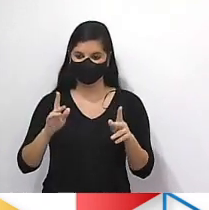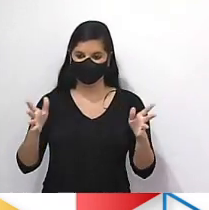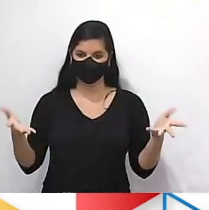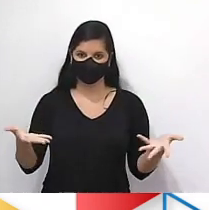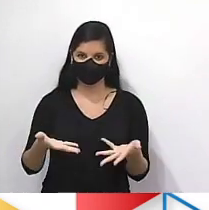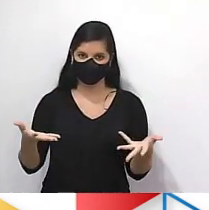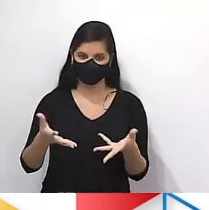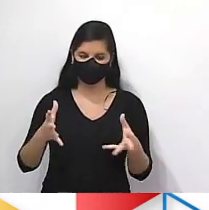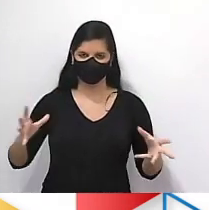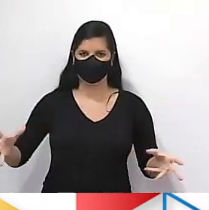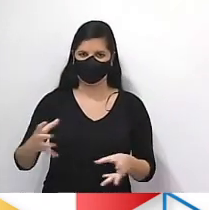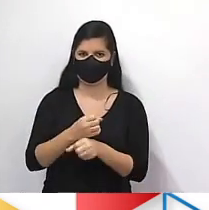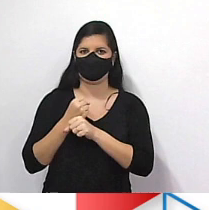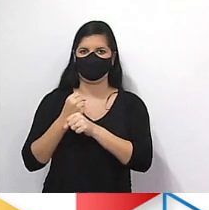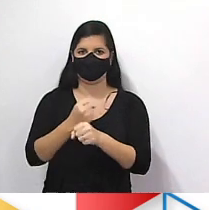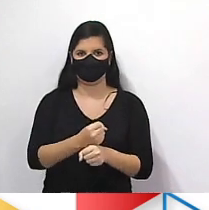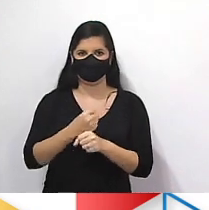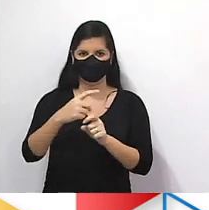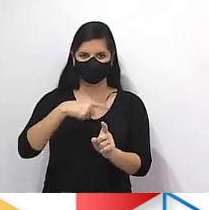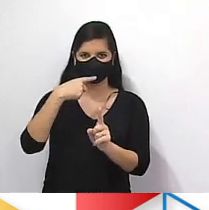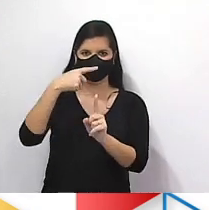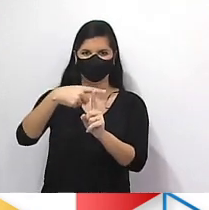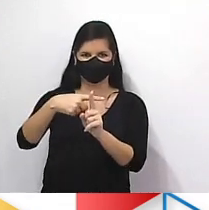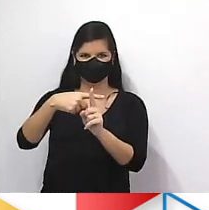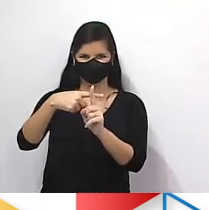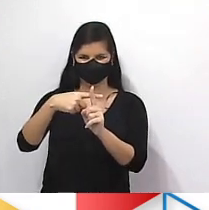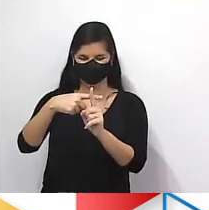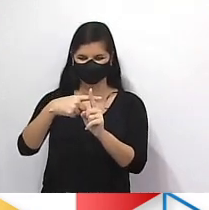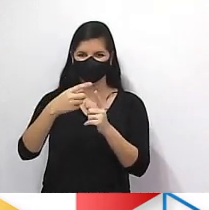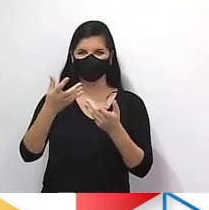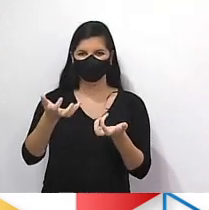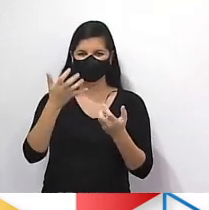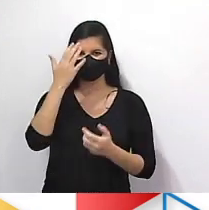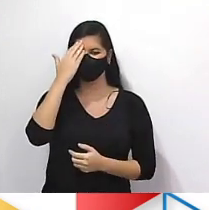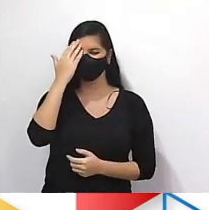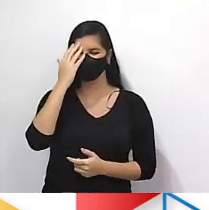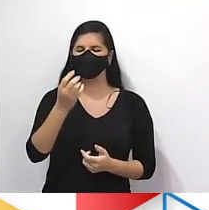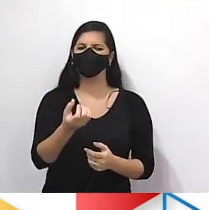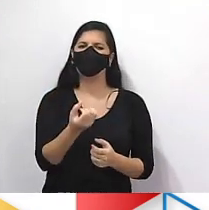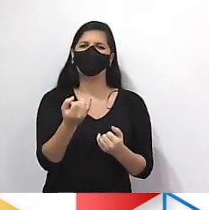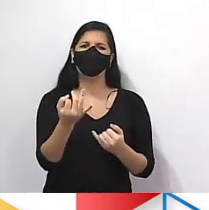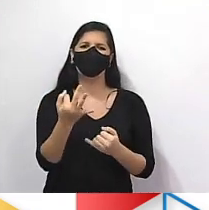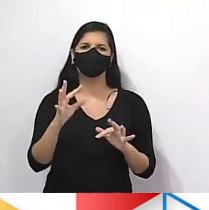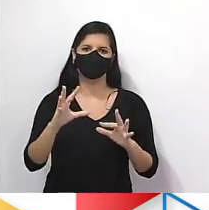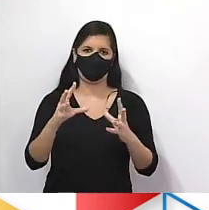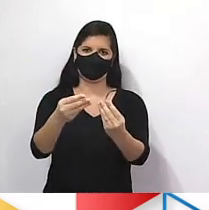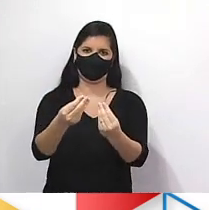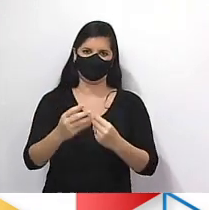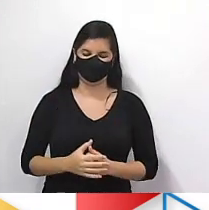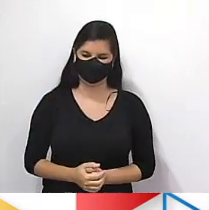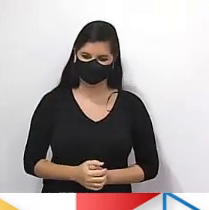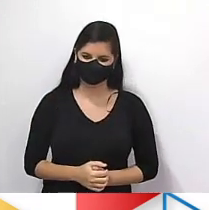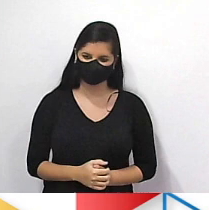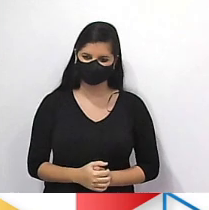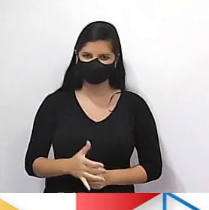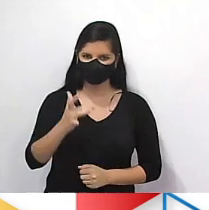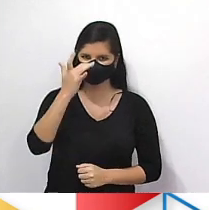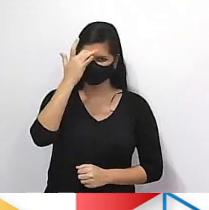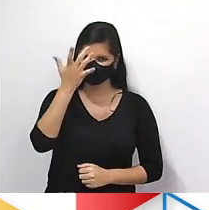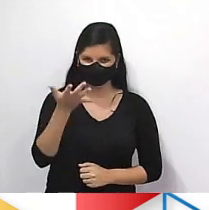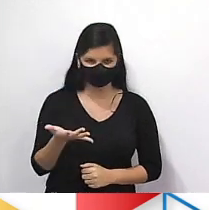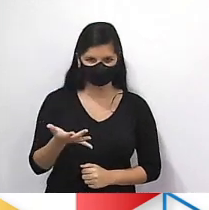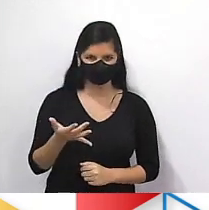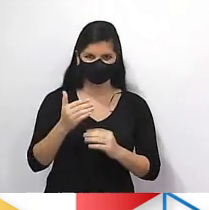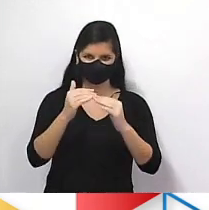Agora, vamos fazer a soma. Ou seja, ela quer saber qual é a parte total. Bom, muito fácil trabalhar